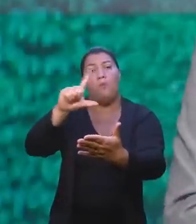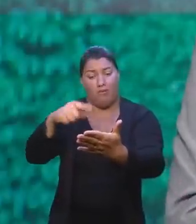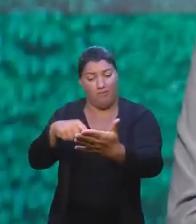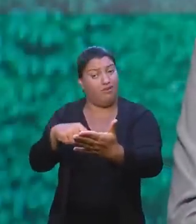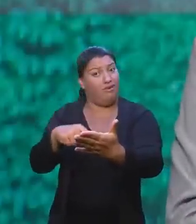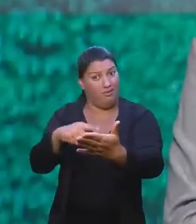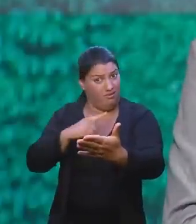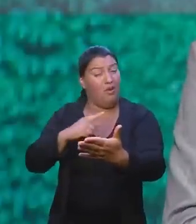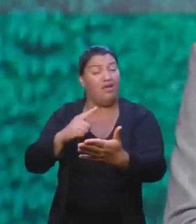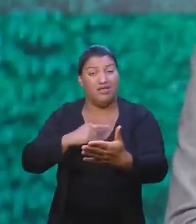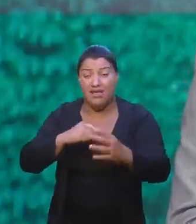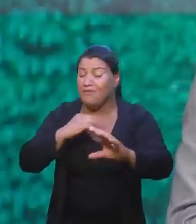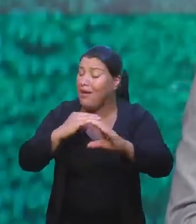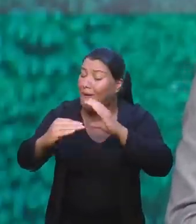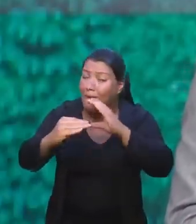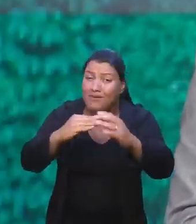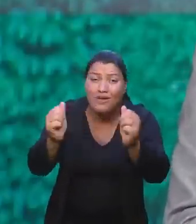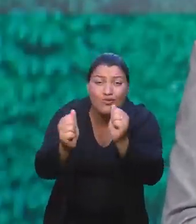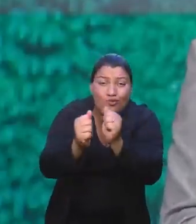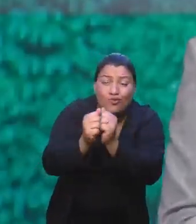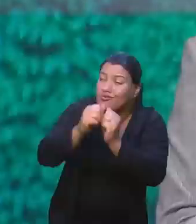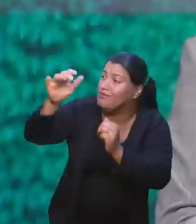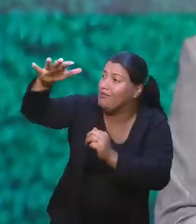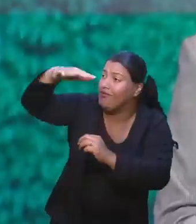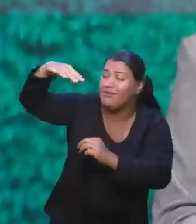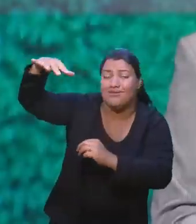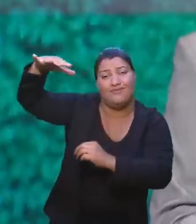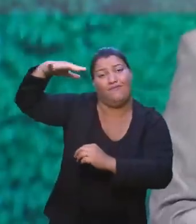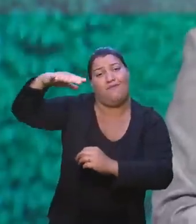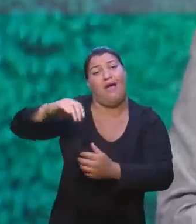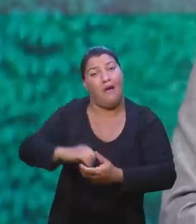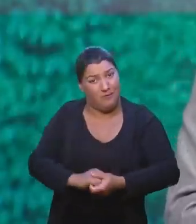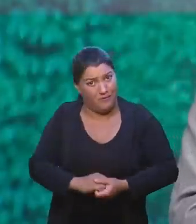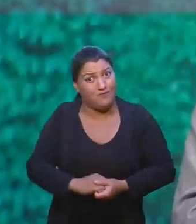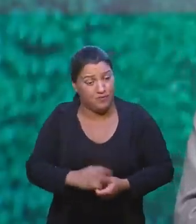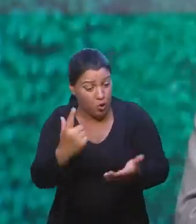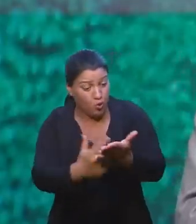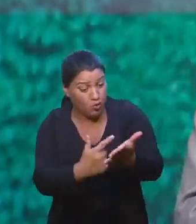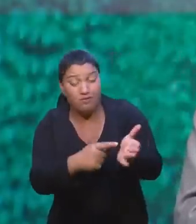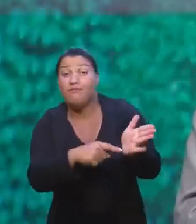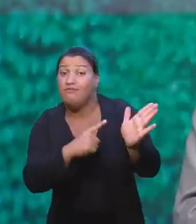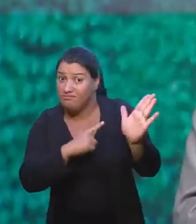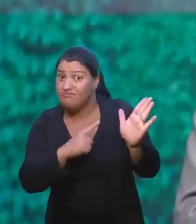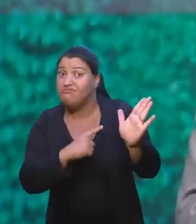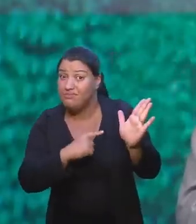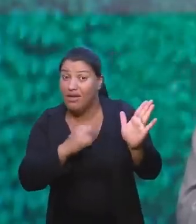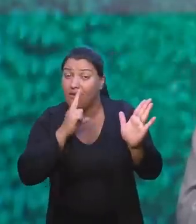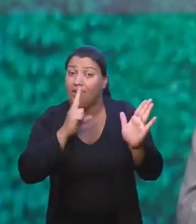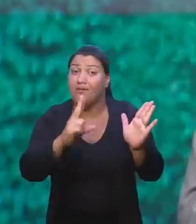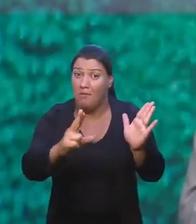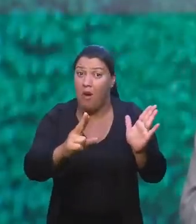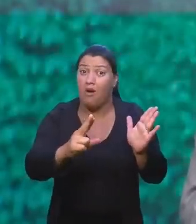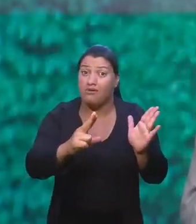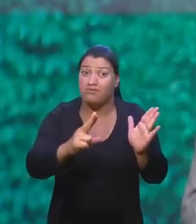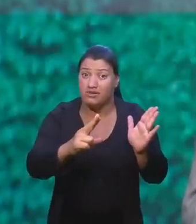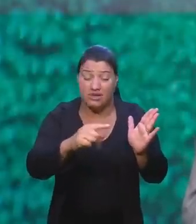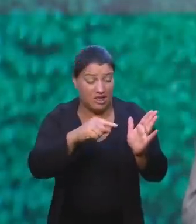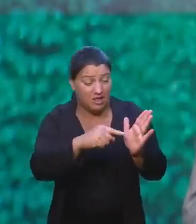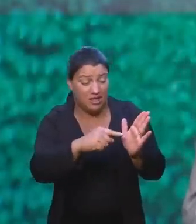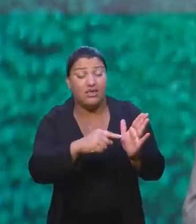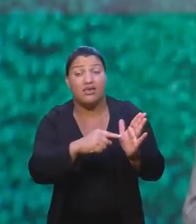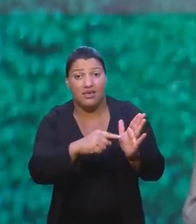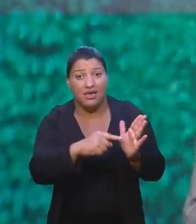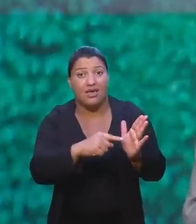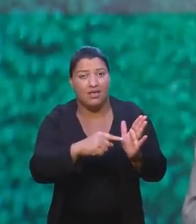temos as comunicações espirituais, as obras espíritas mediúnicas